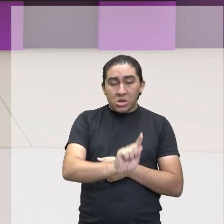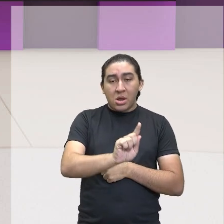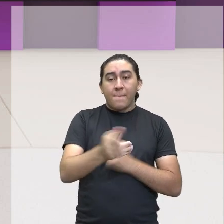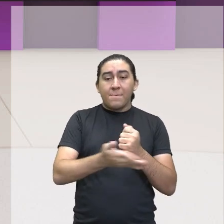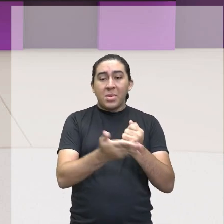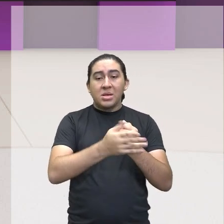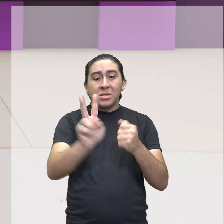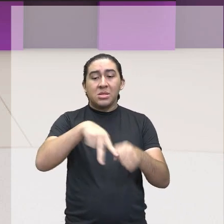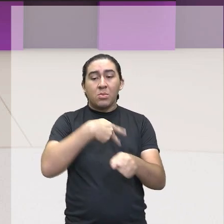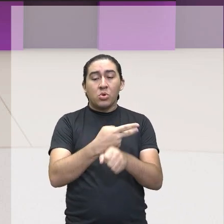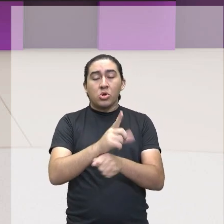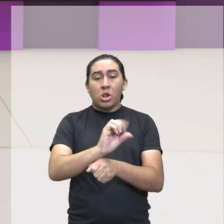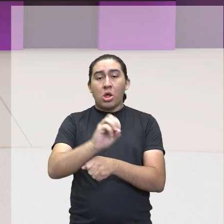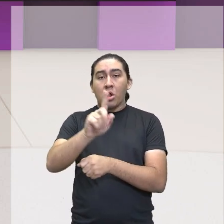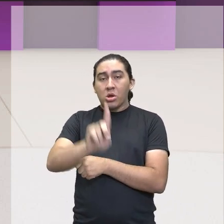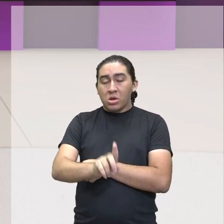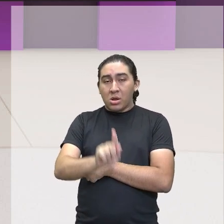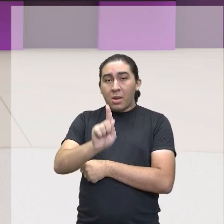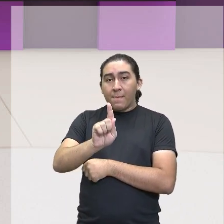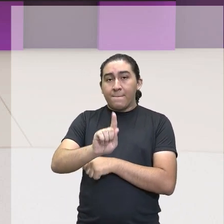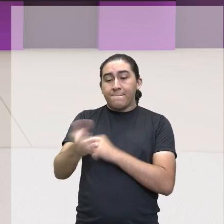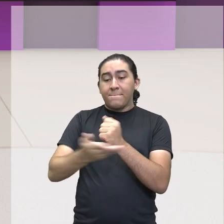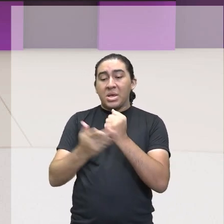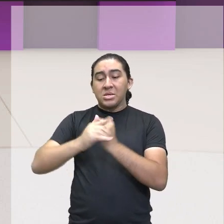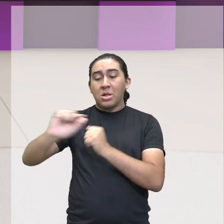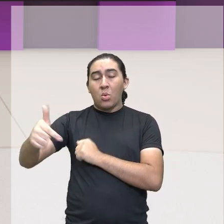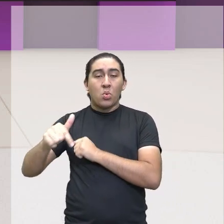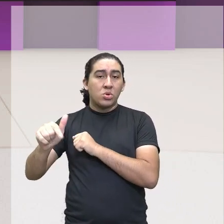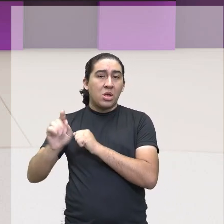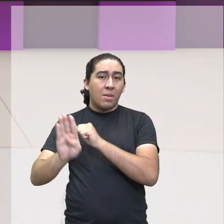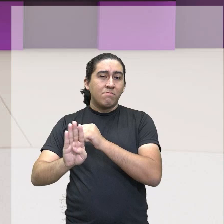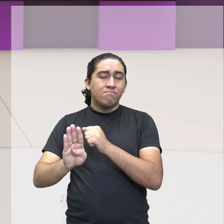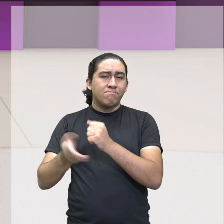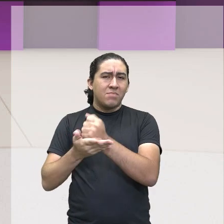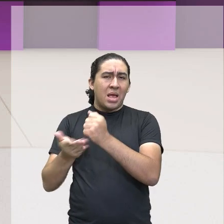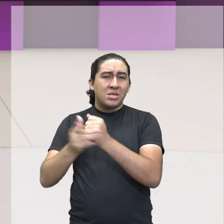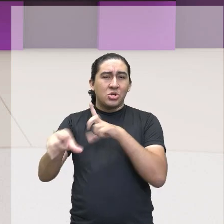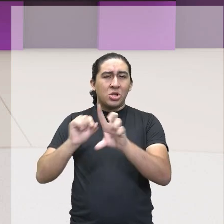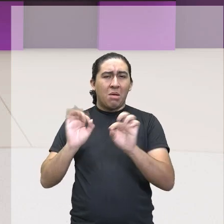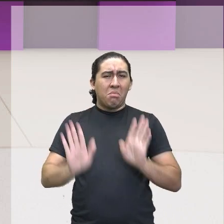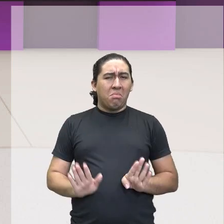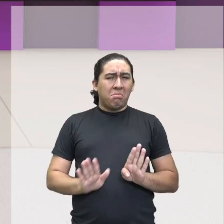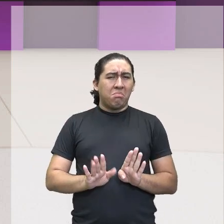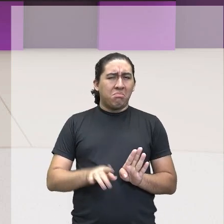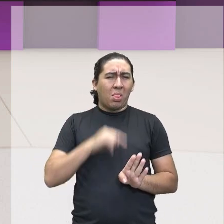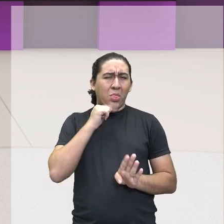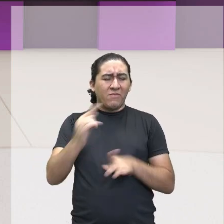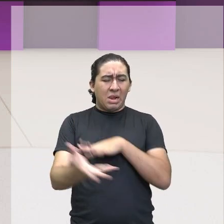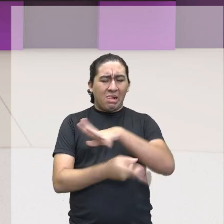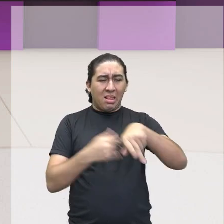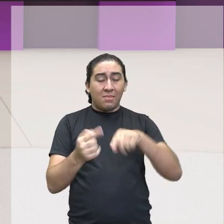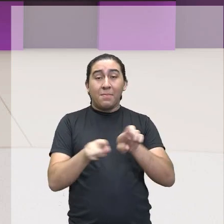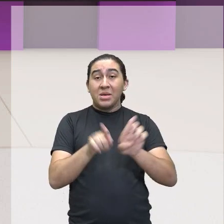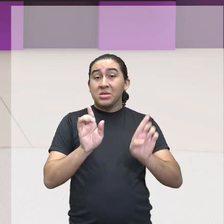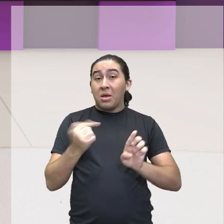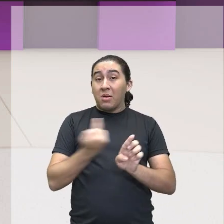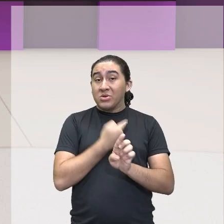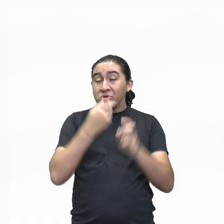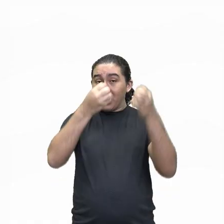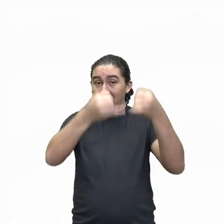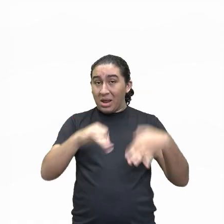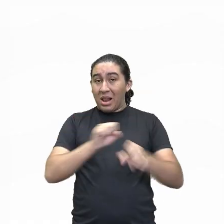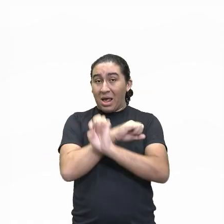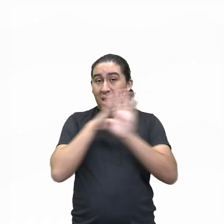logaritmando, e depois o log da base nessa outra base que eu escolhi. Eita, professora, não entendi, mas a gente vai já entender. Vamos à nossa